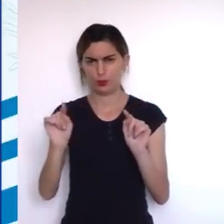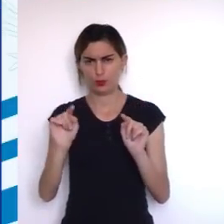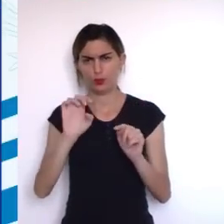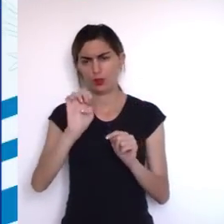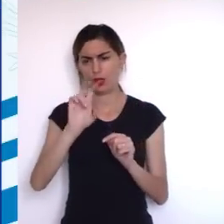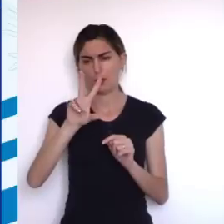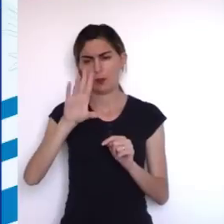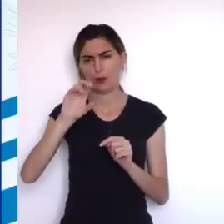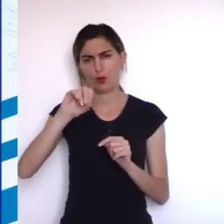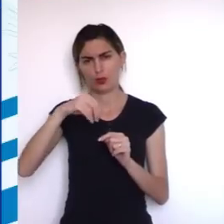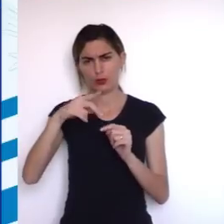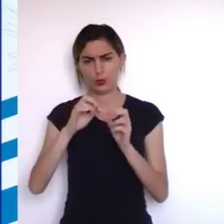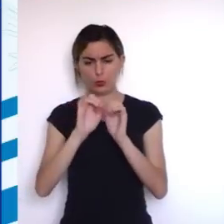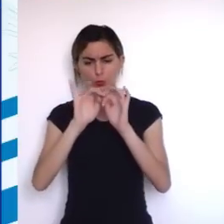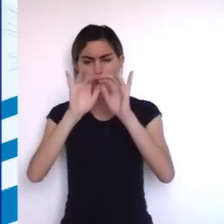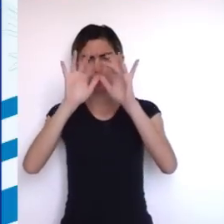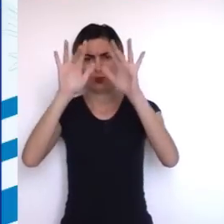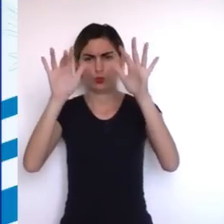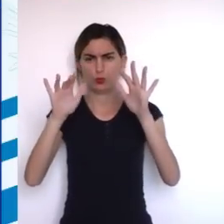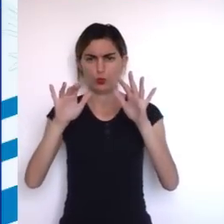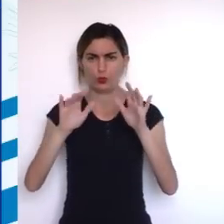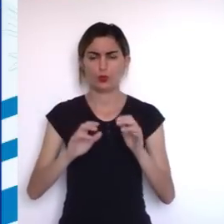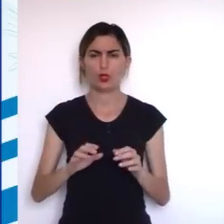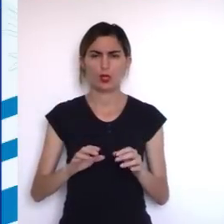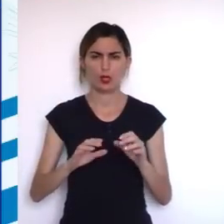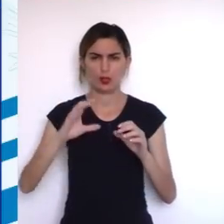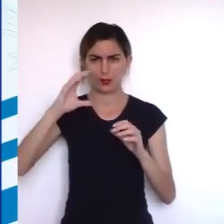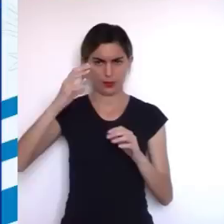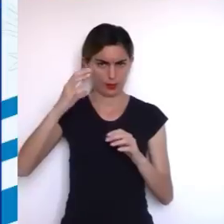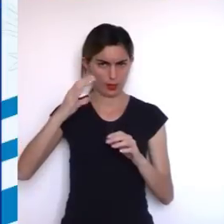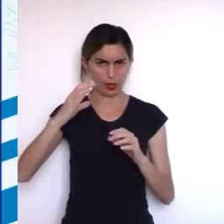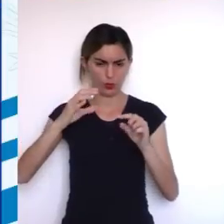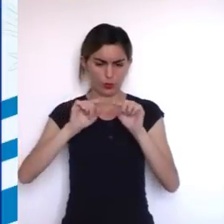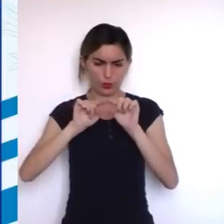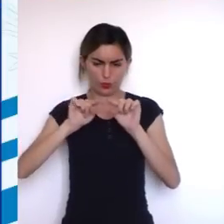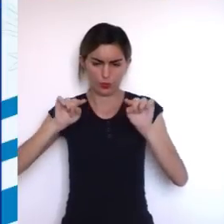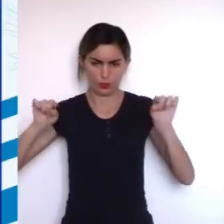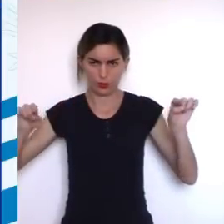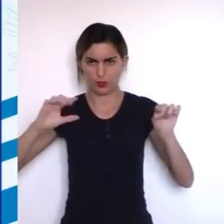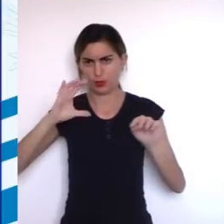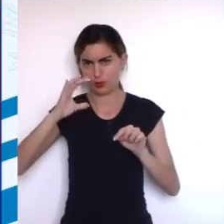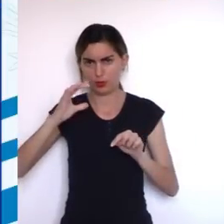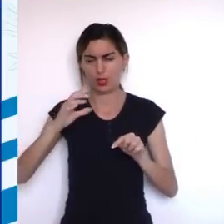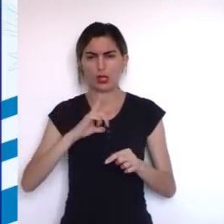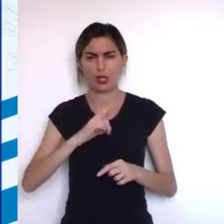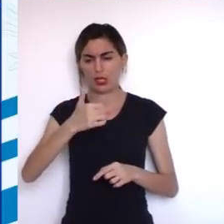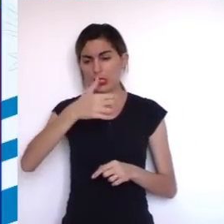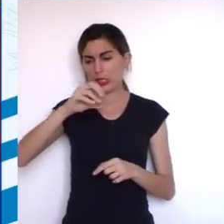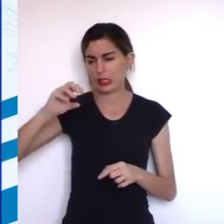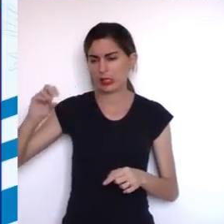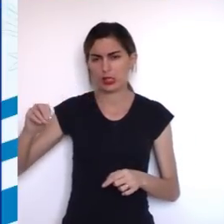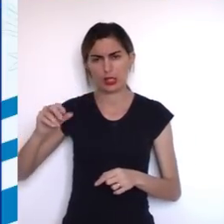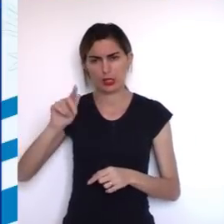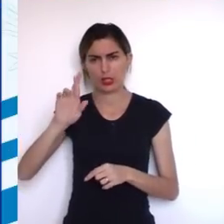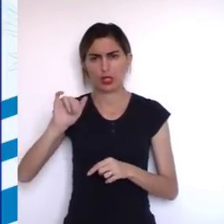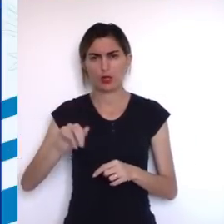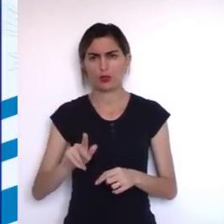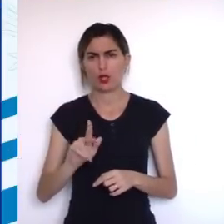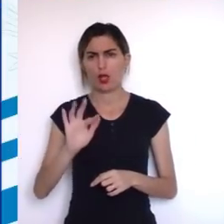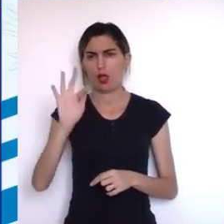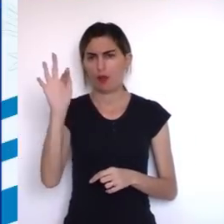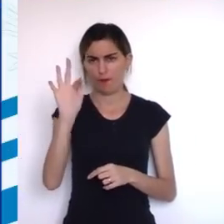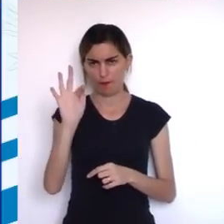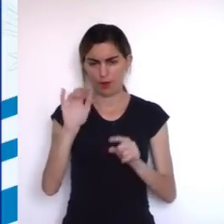de ebulição, na escala Celsius, a gente tem 100 graus Celsius. Na